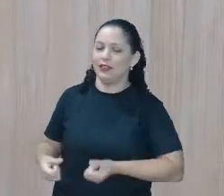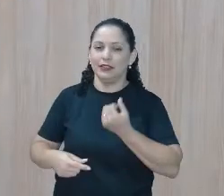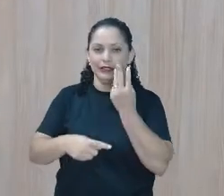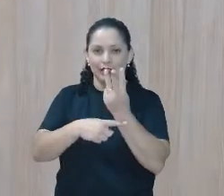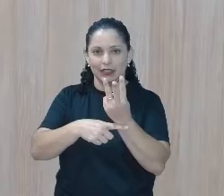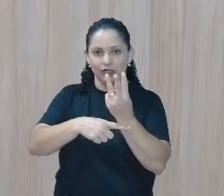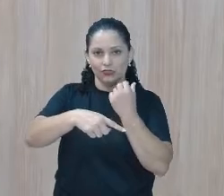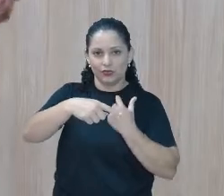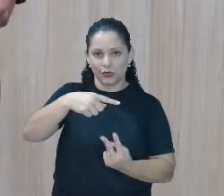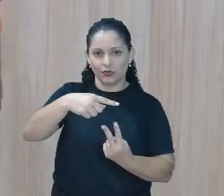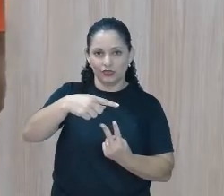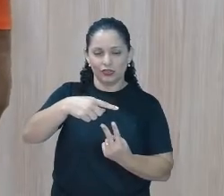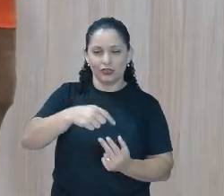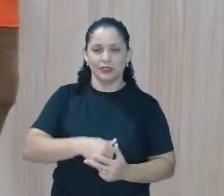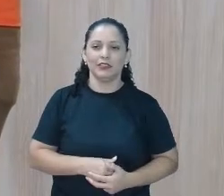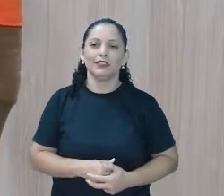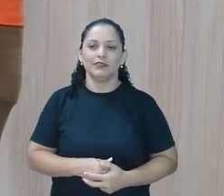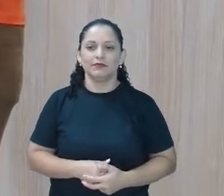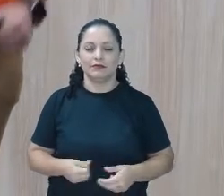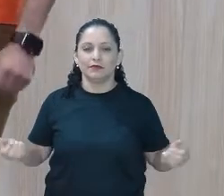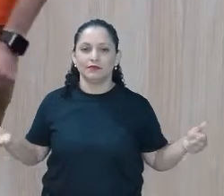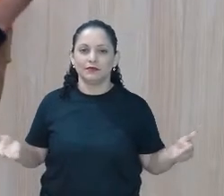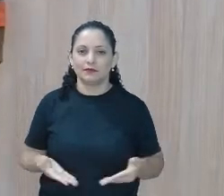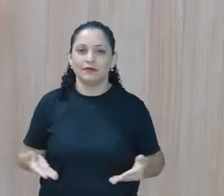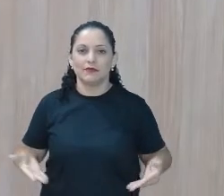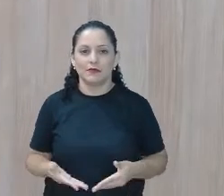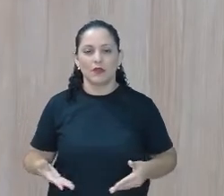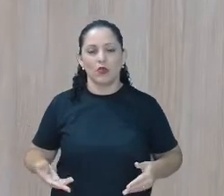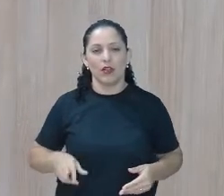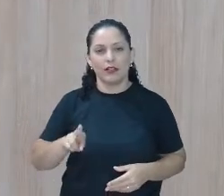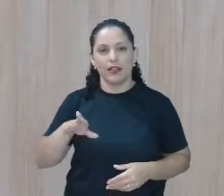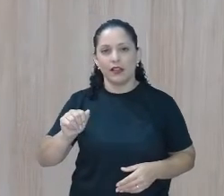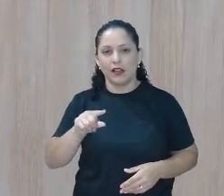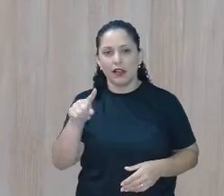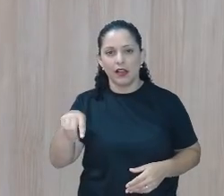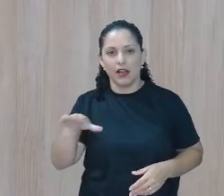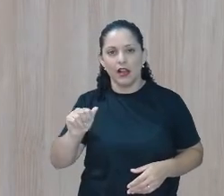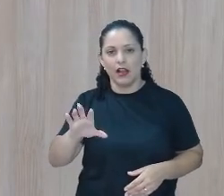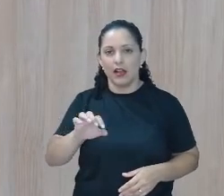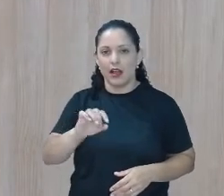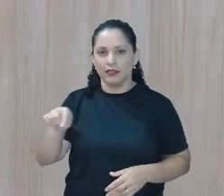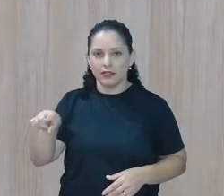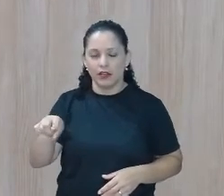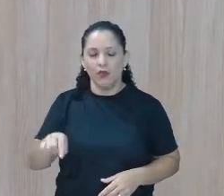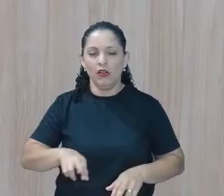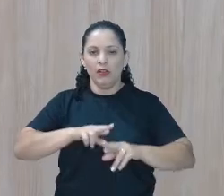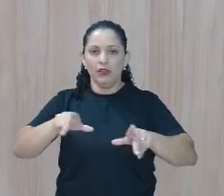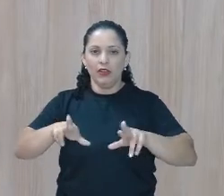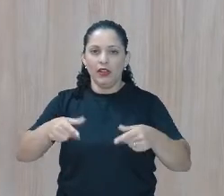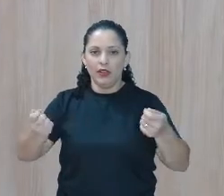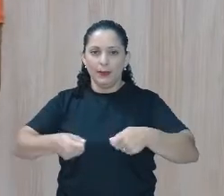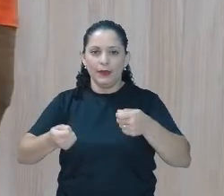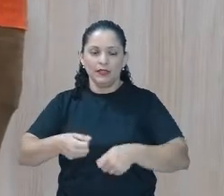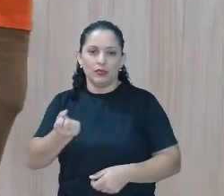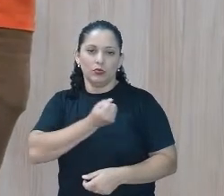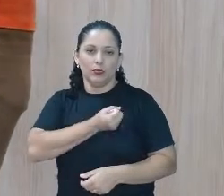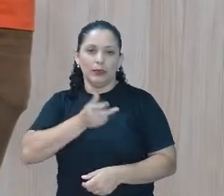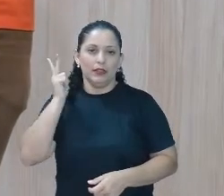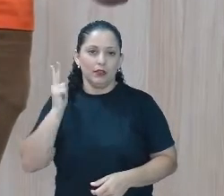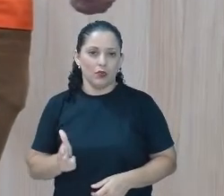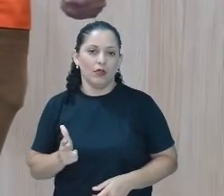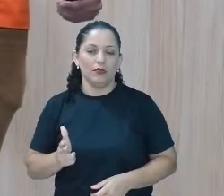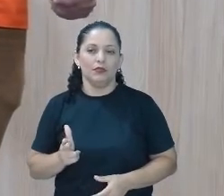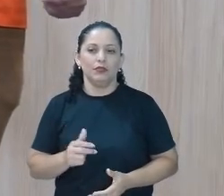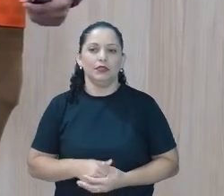3 está para 2. Quando eu fizer a razão com as outras duas razões aqui, tá? Tem que dar o mesmo valor,